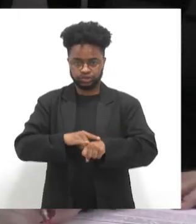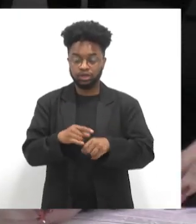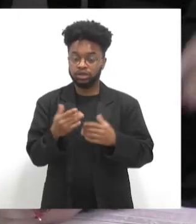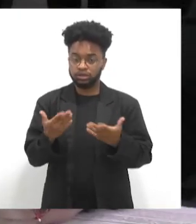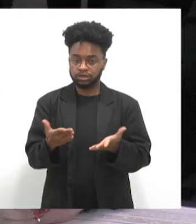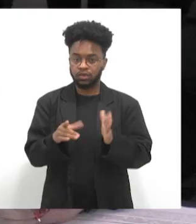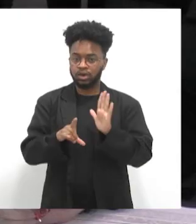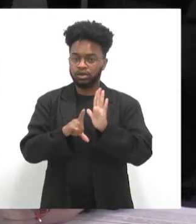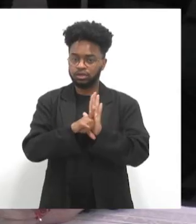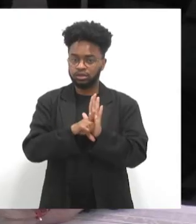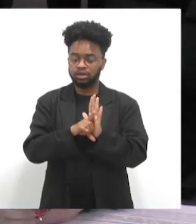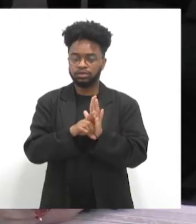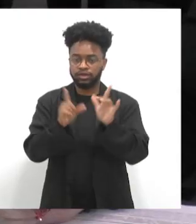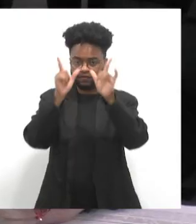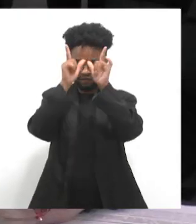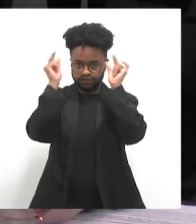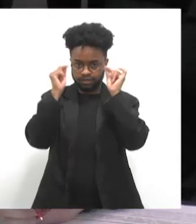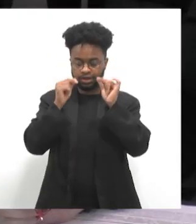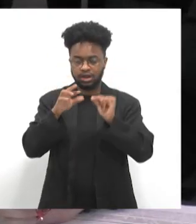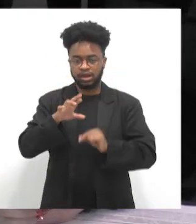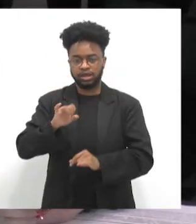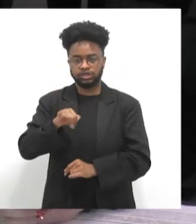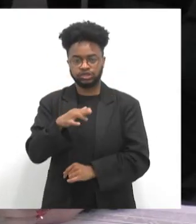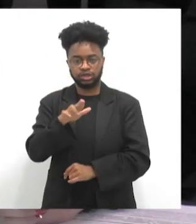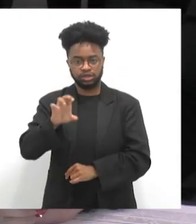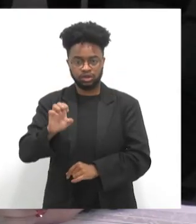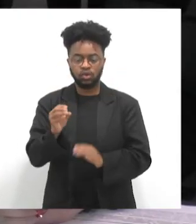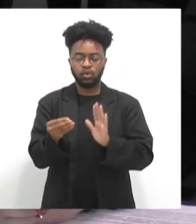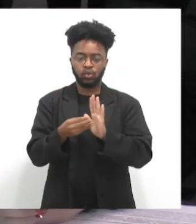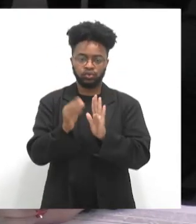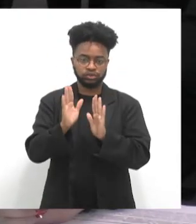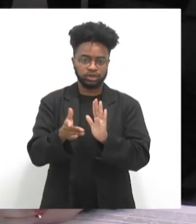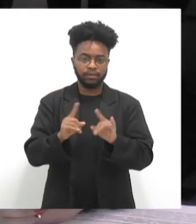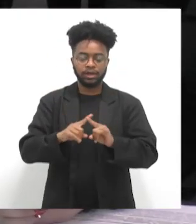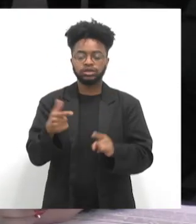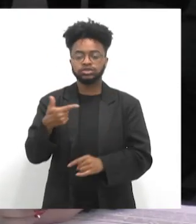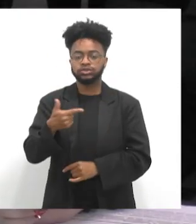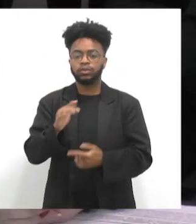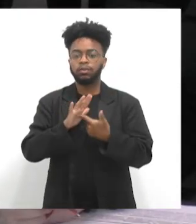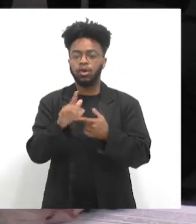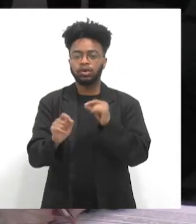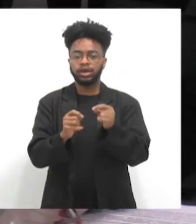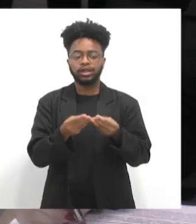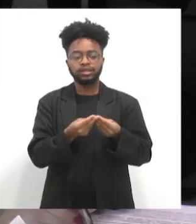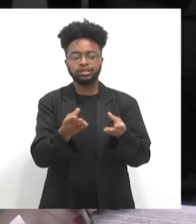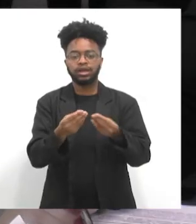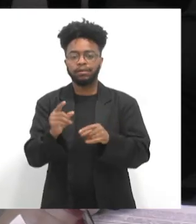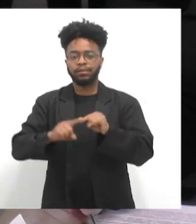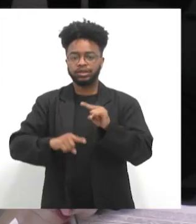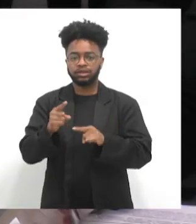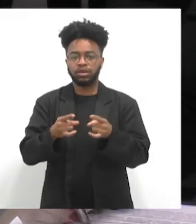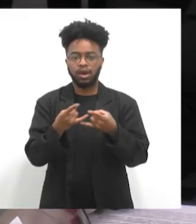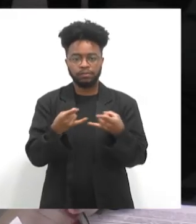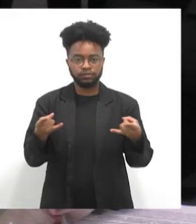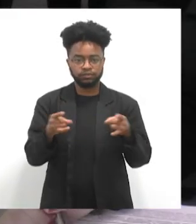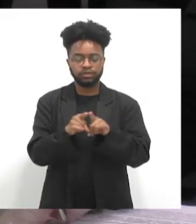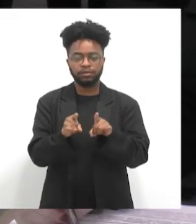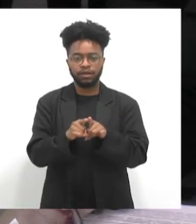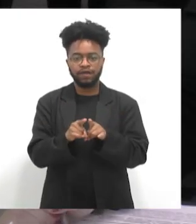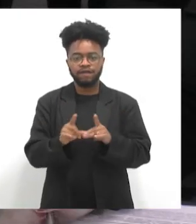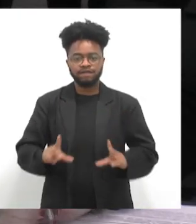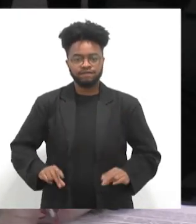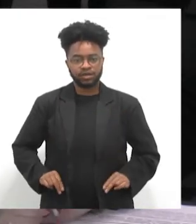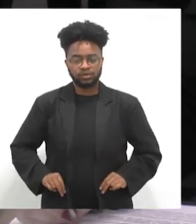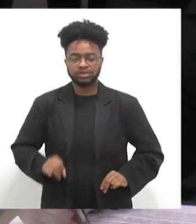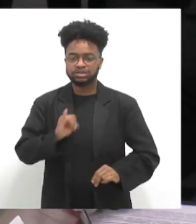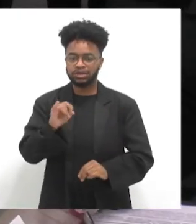lei da enfermeira Rejane contempla. No segundo, ele fala da distribuição de kits de absorventes e fralda geriátrica para as mulheres